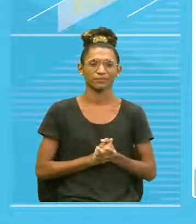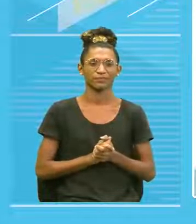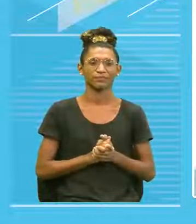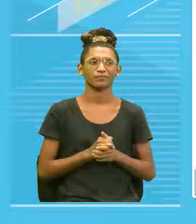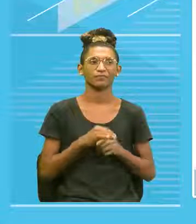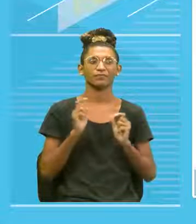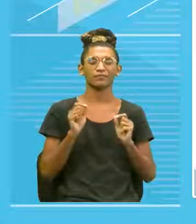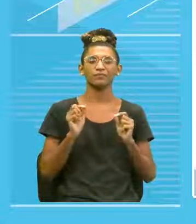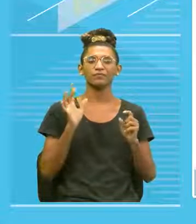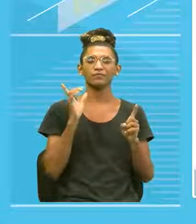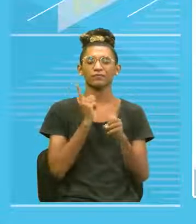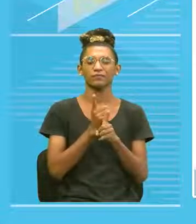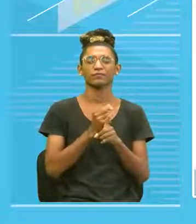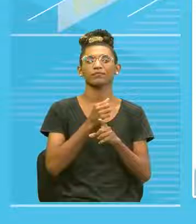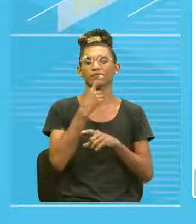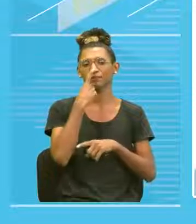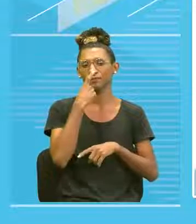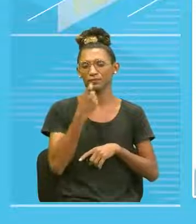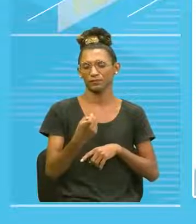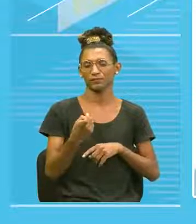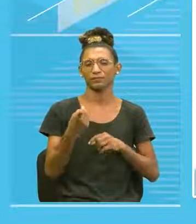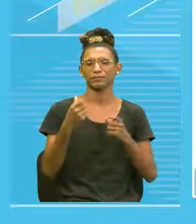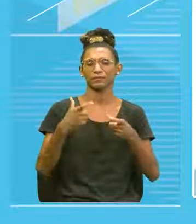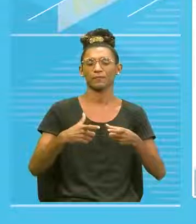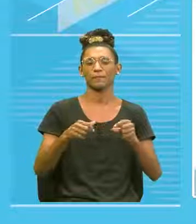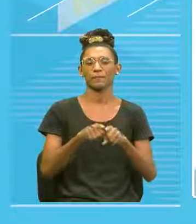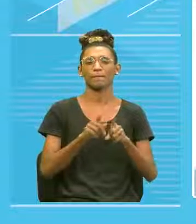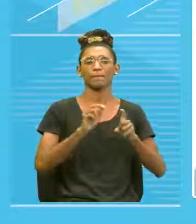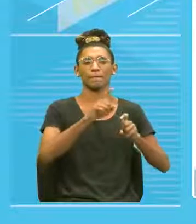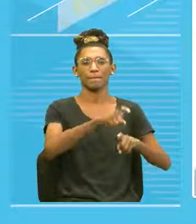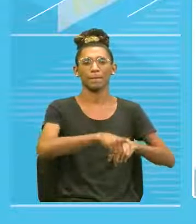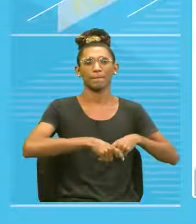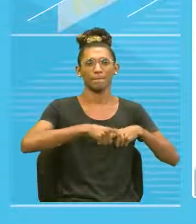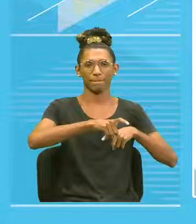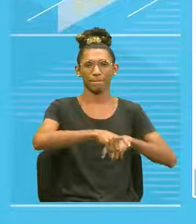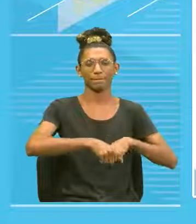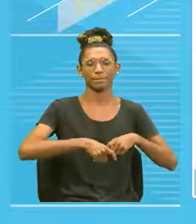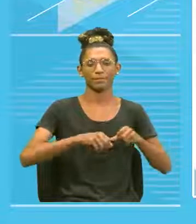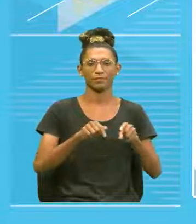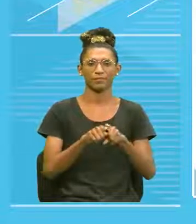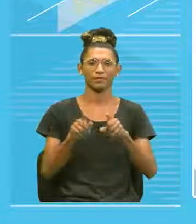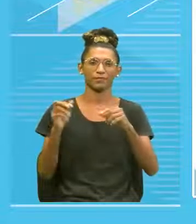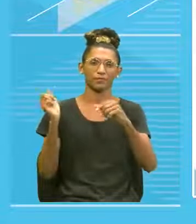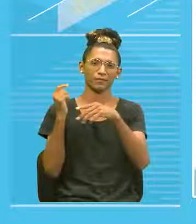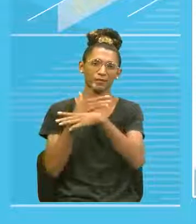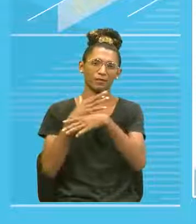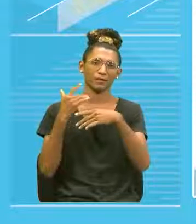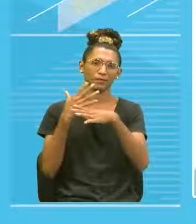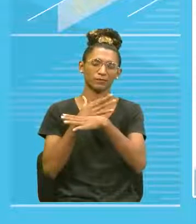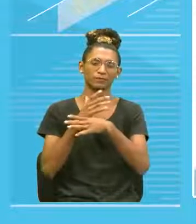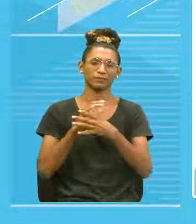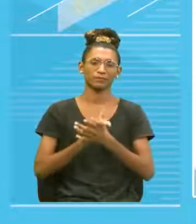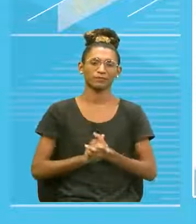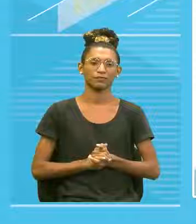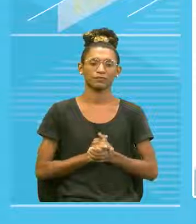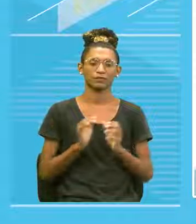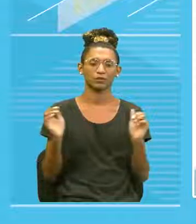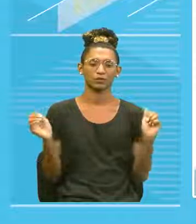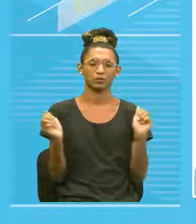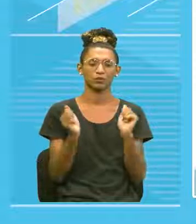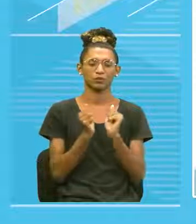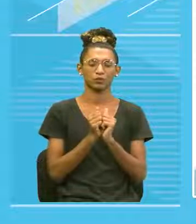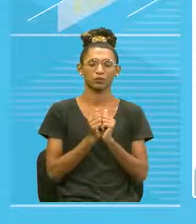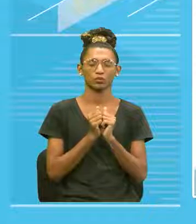lá no lixão na Fazenda a cidade aí eu